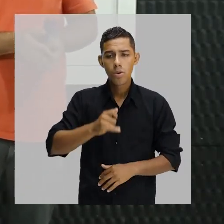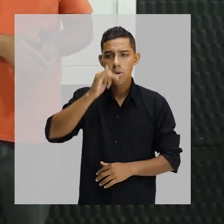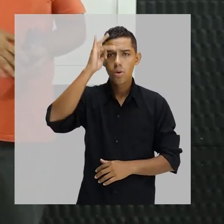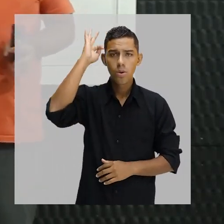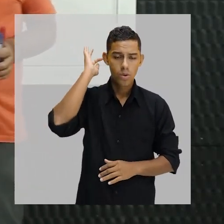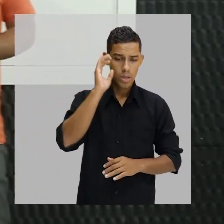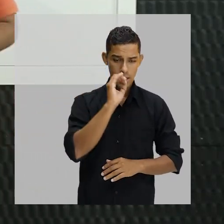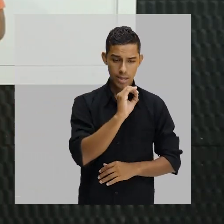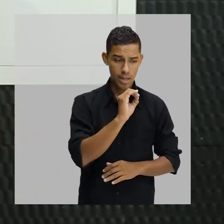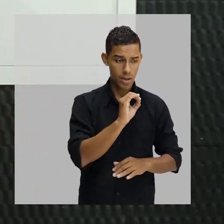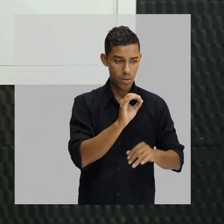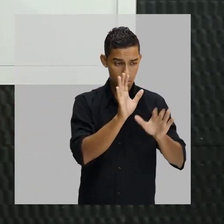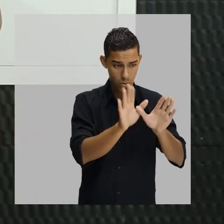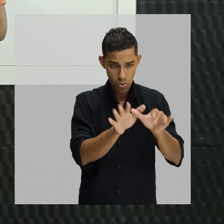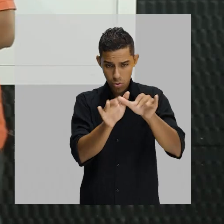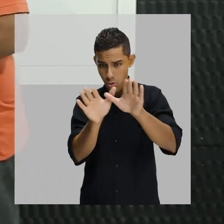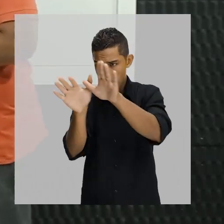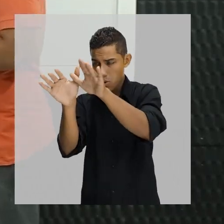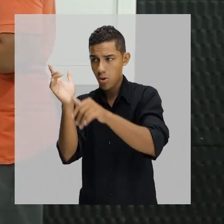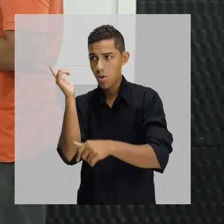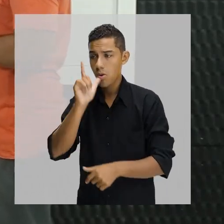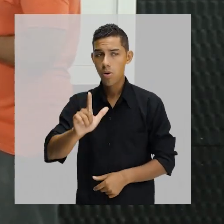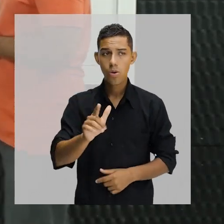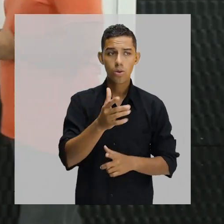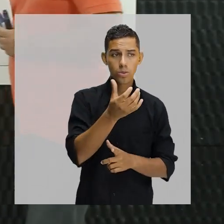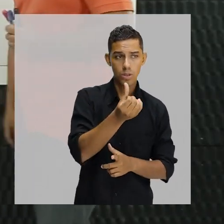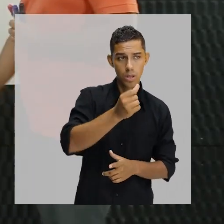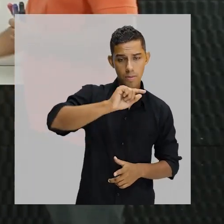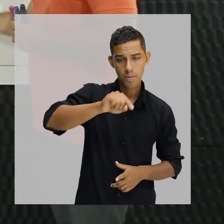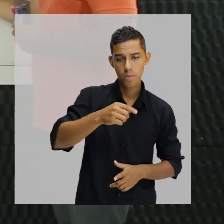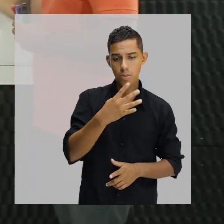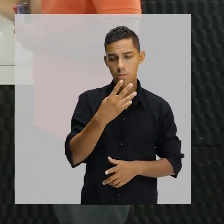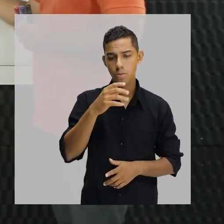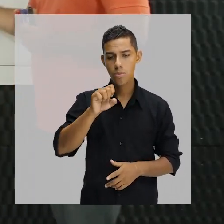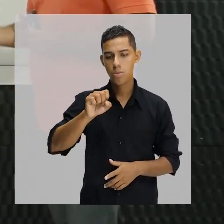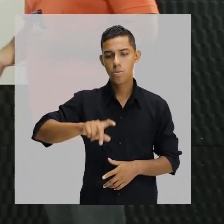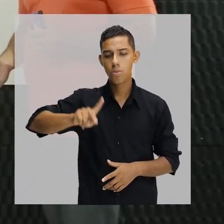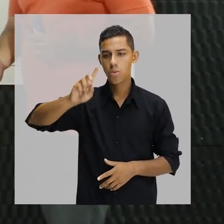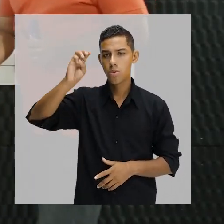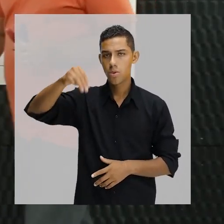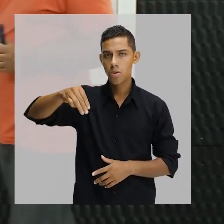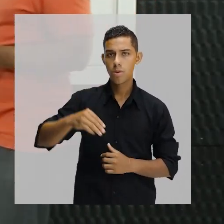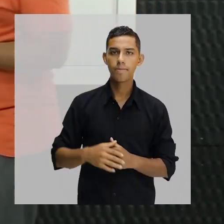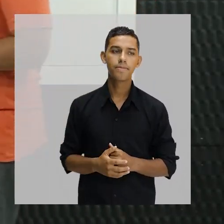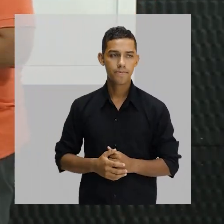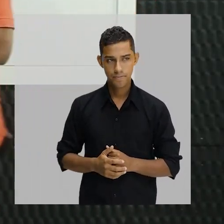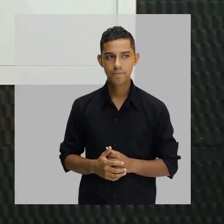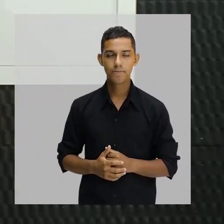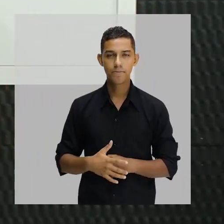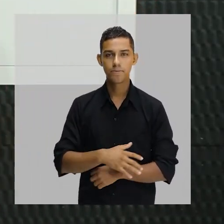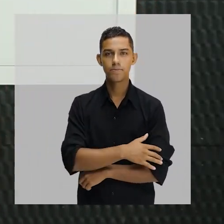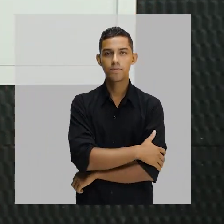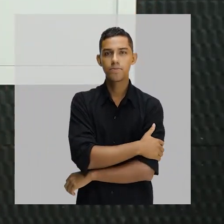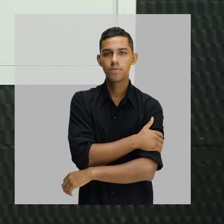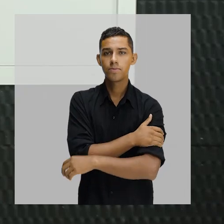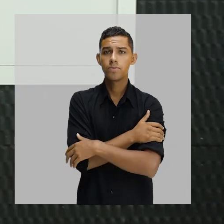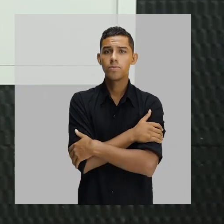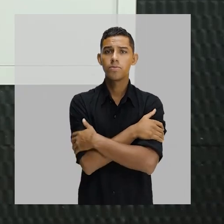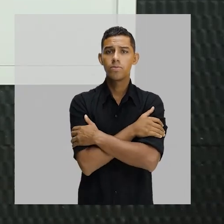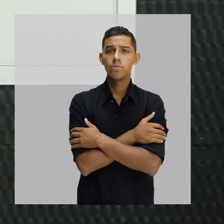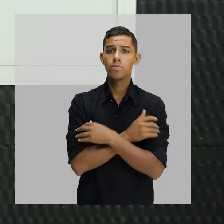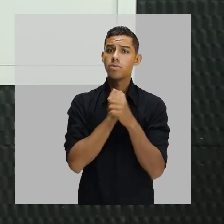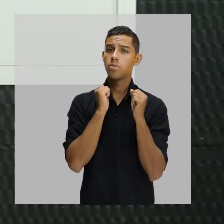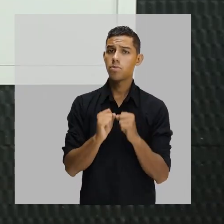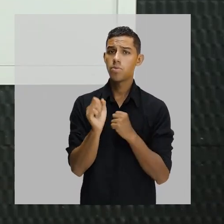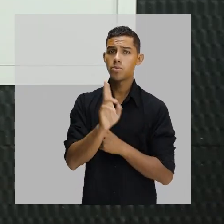ponto zero e chegou no ponto 6.048, né? Que é o ponto final. Tá certo? Então eu posso